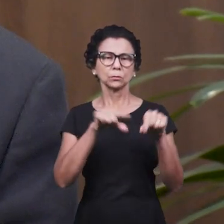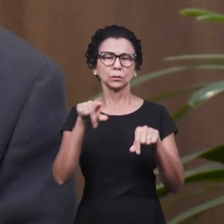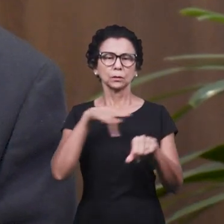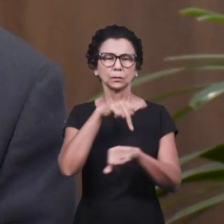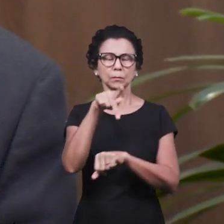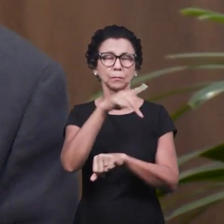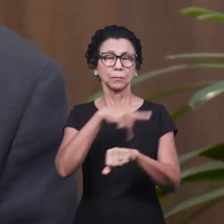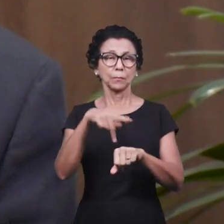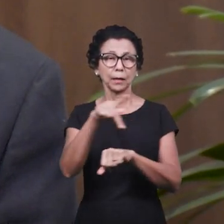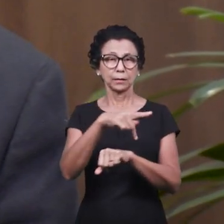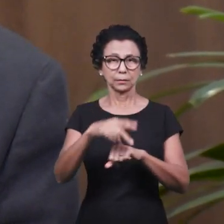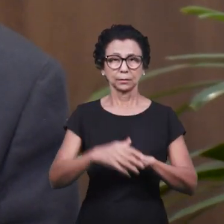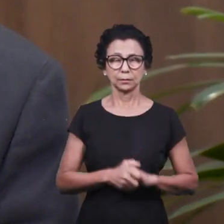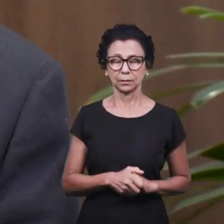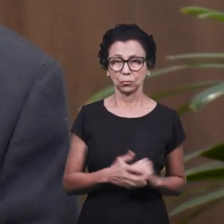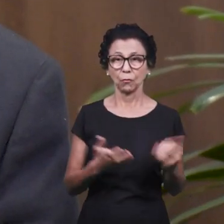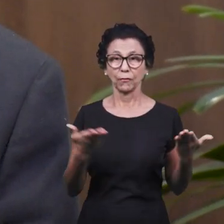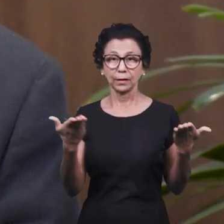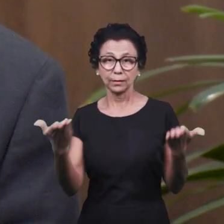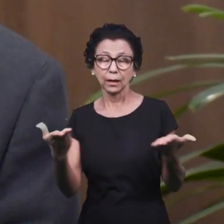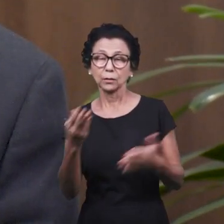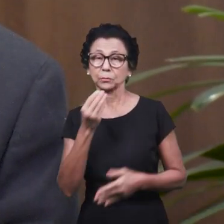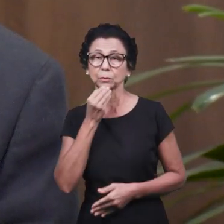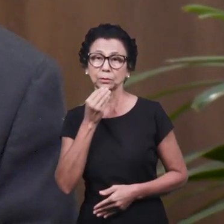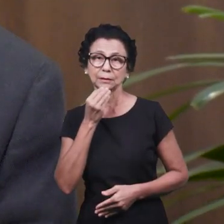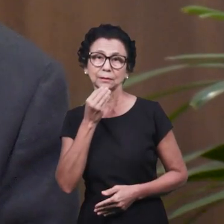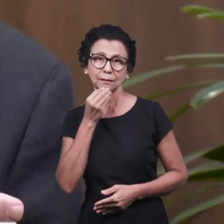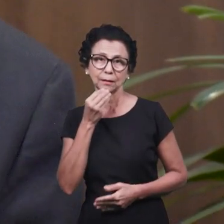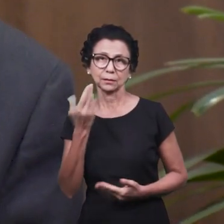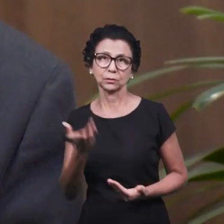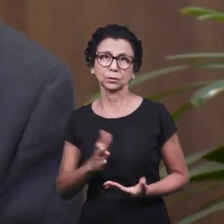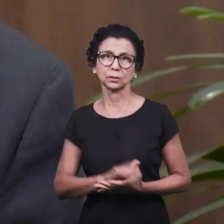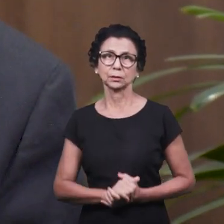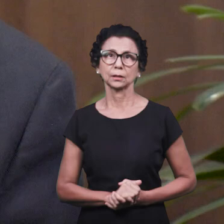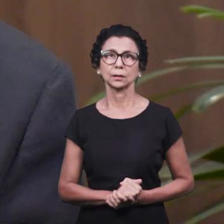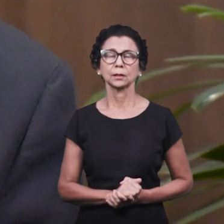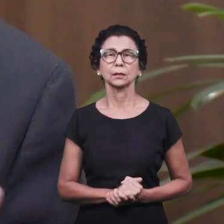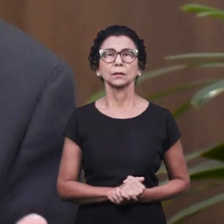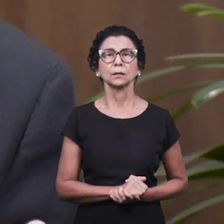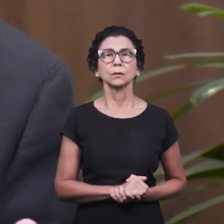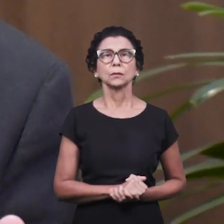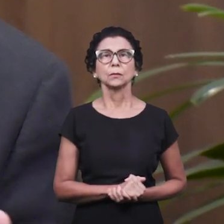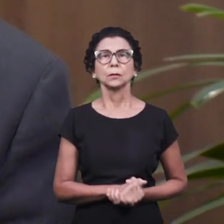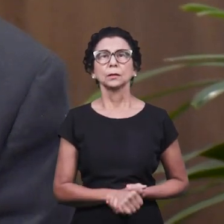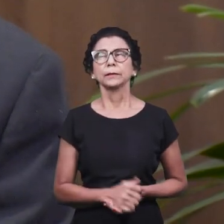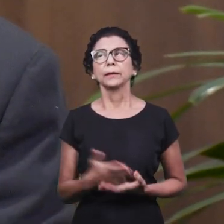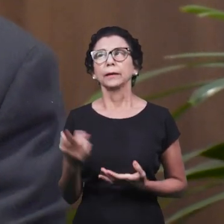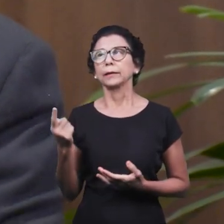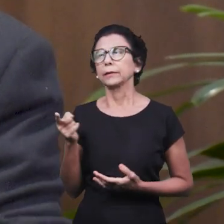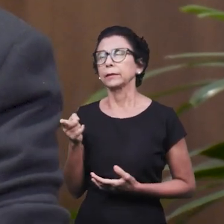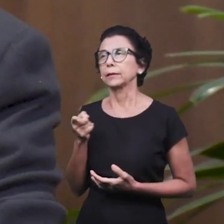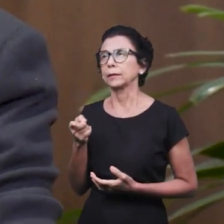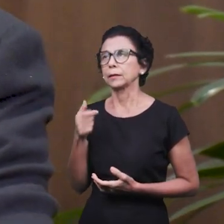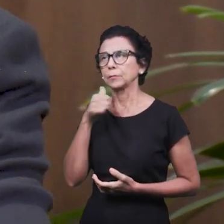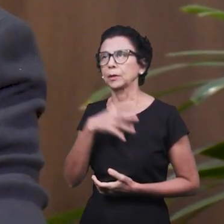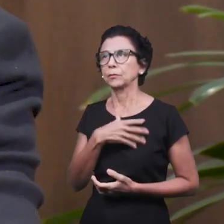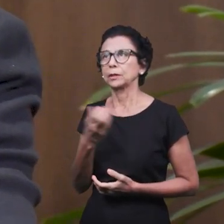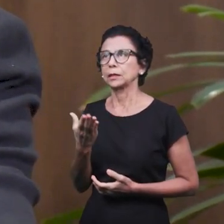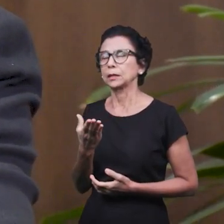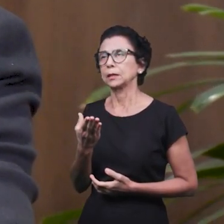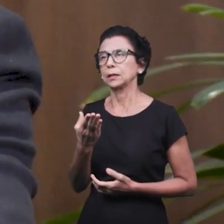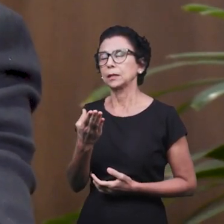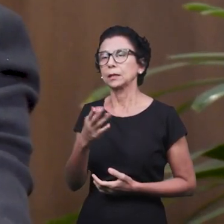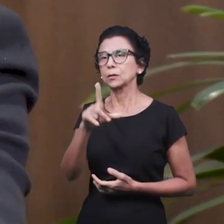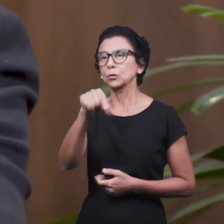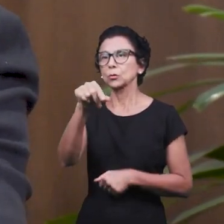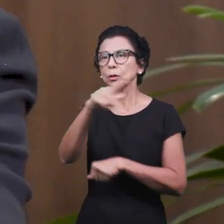que ofertaram vagas. Né? A Vitória depois pode falar, por exemplo, ela queria ir em um país e acabou sendo designada